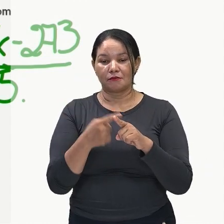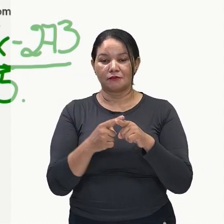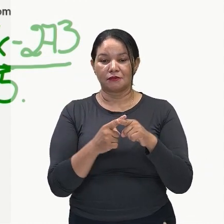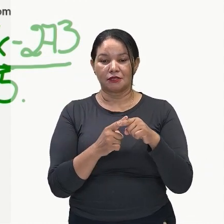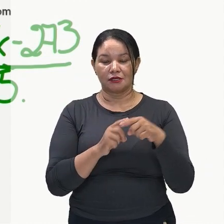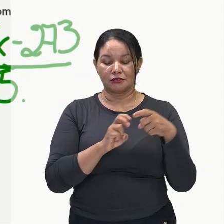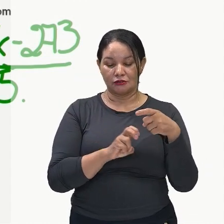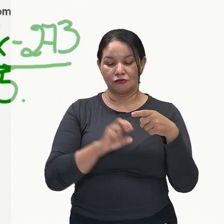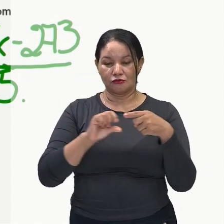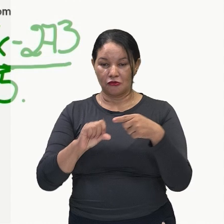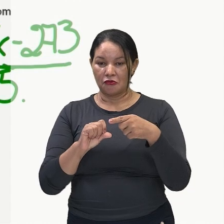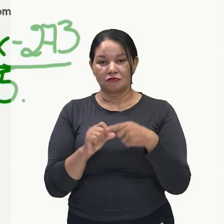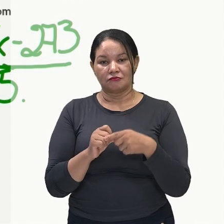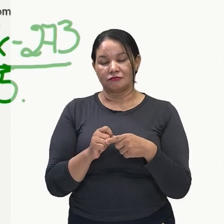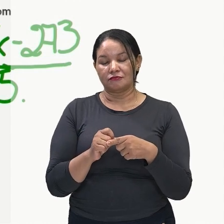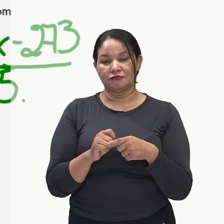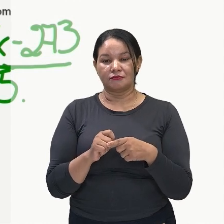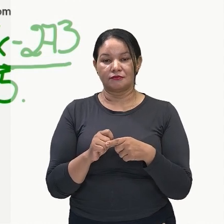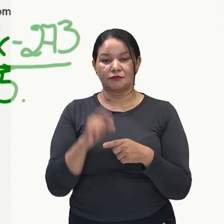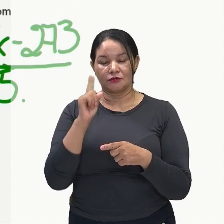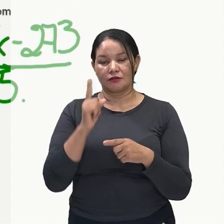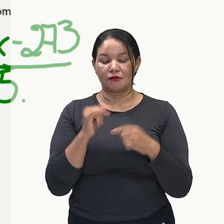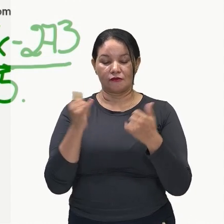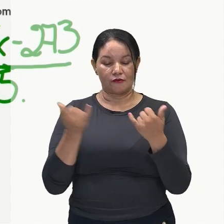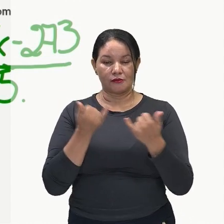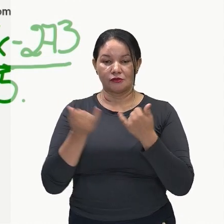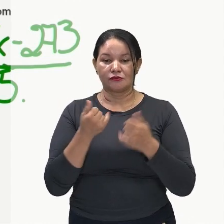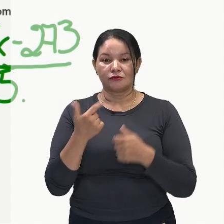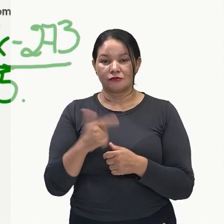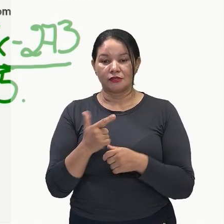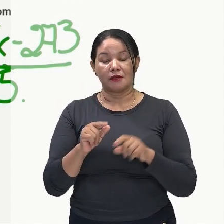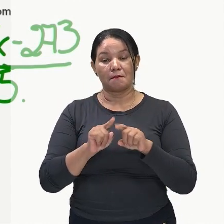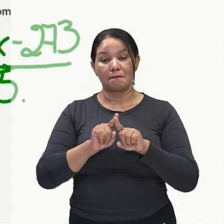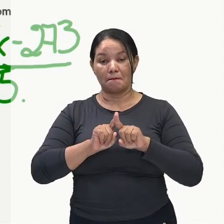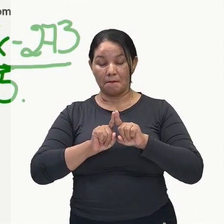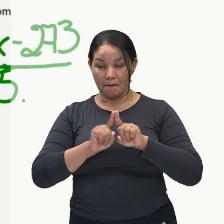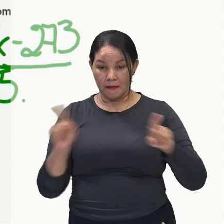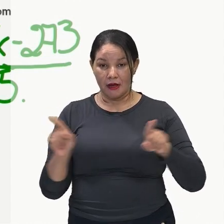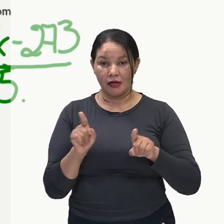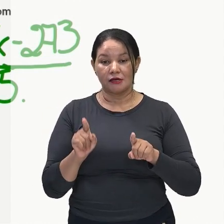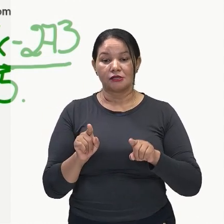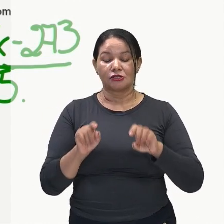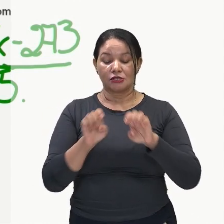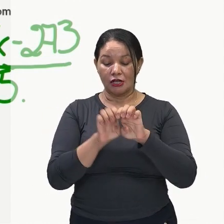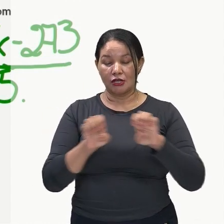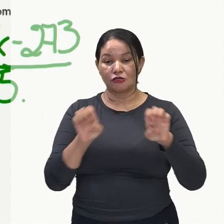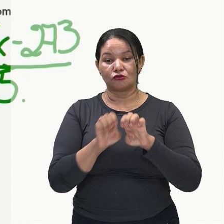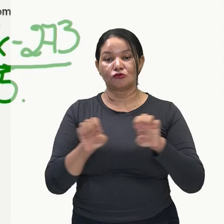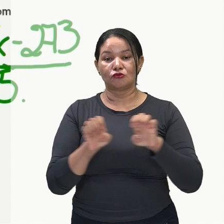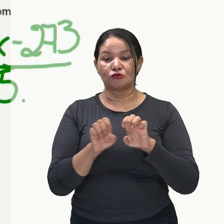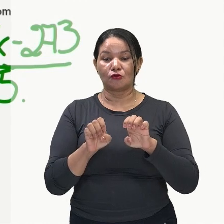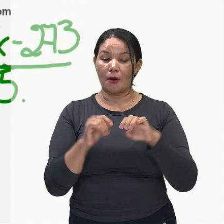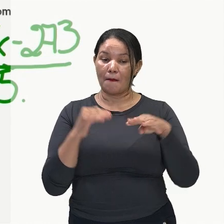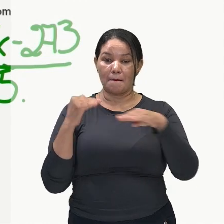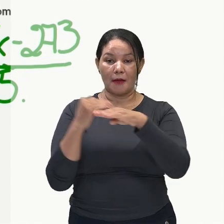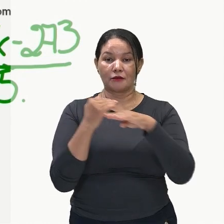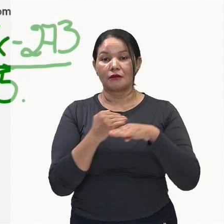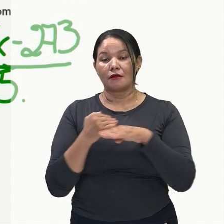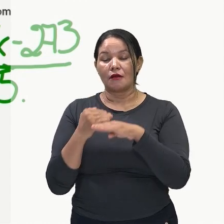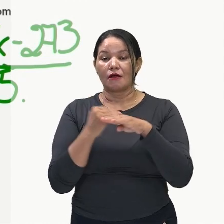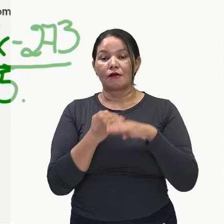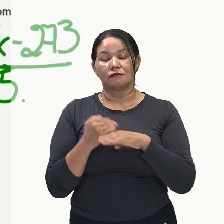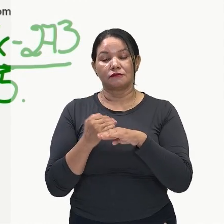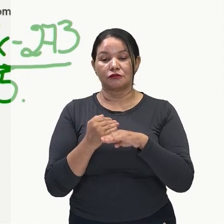o número 9. Contudo, essa é a fórmula padrão de transformação das escalas. Então,